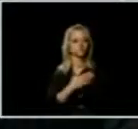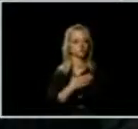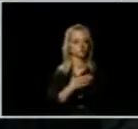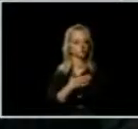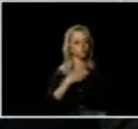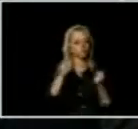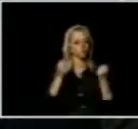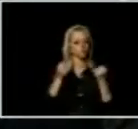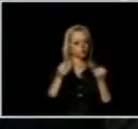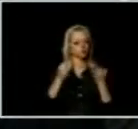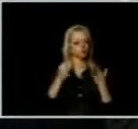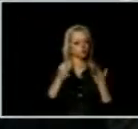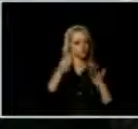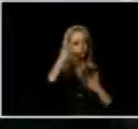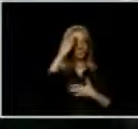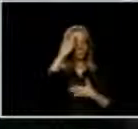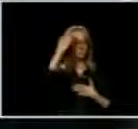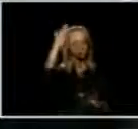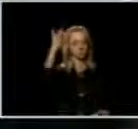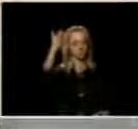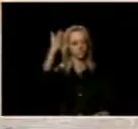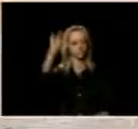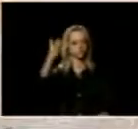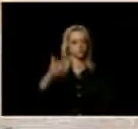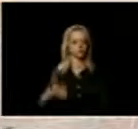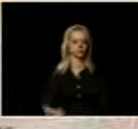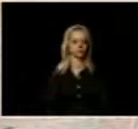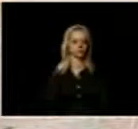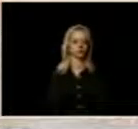considerações. Muito obrigado, senhor presidente.